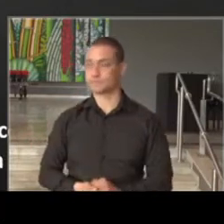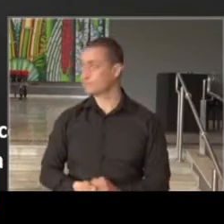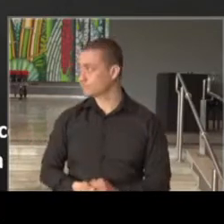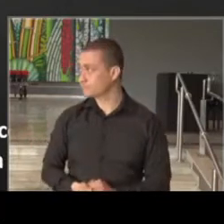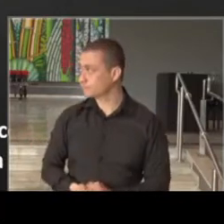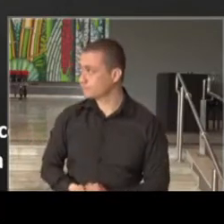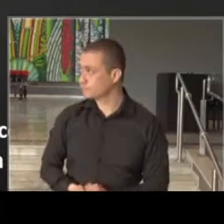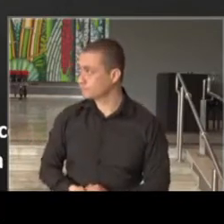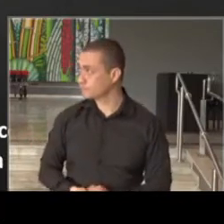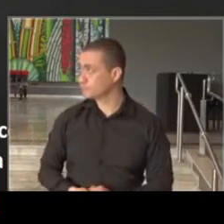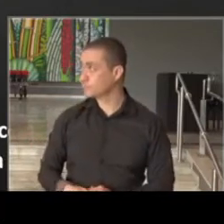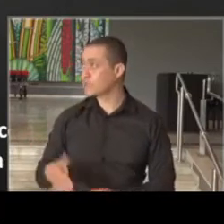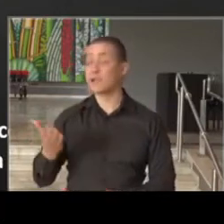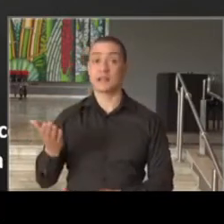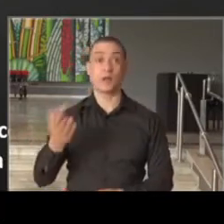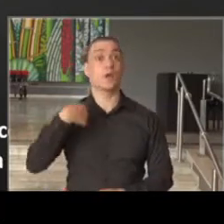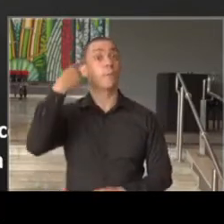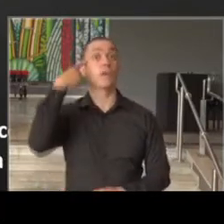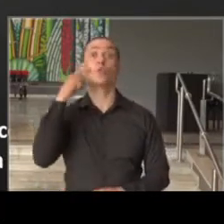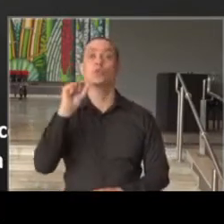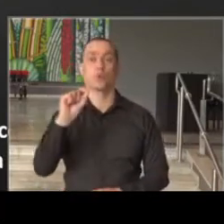Claro que eu estou contando com